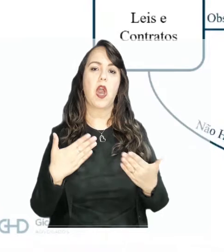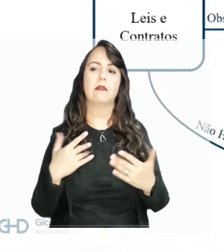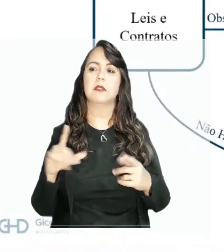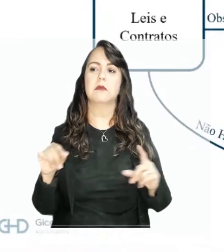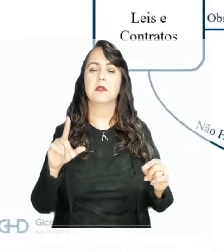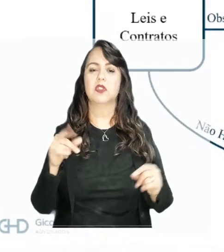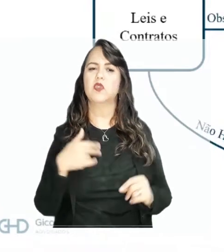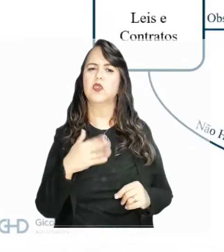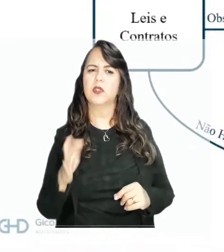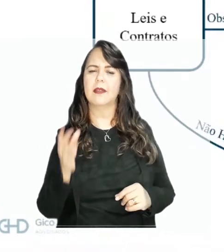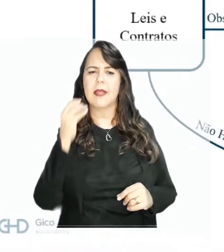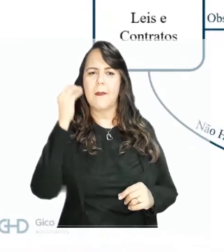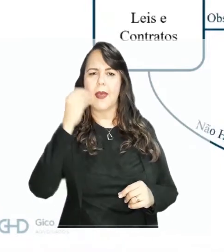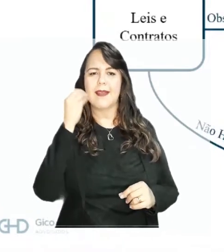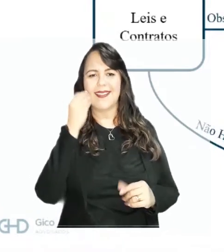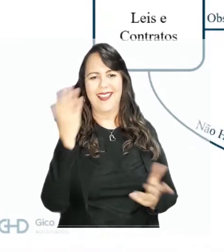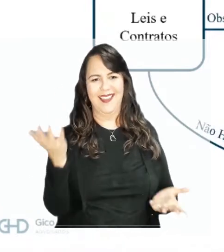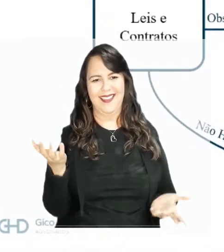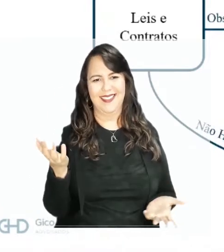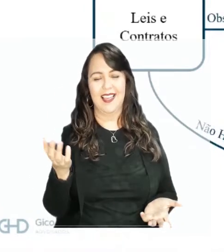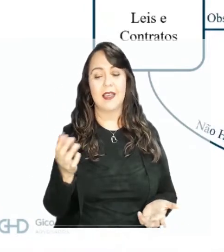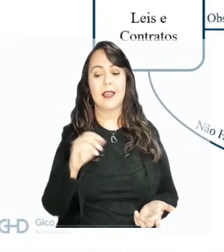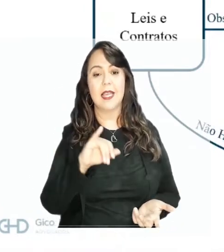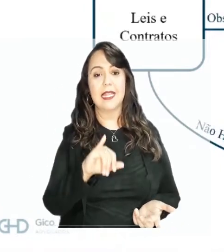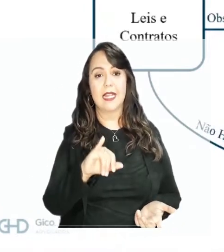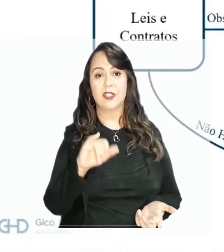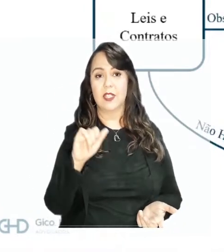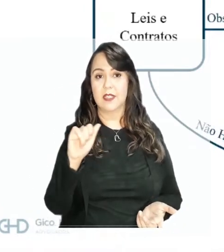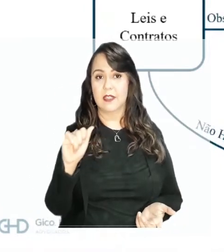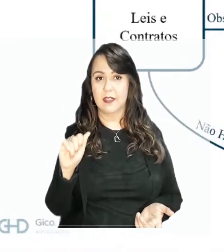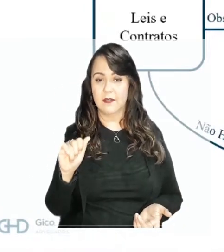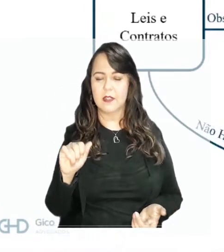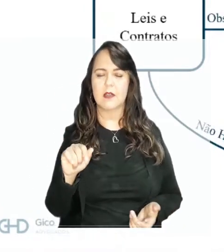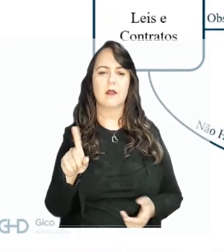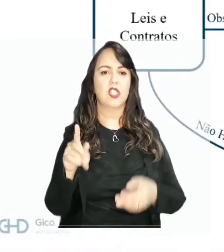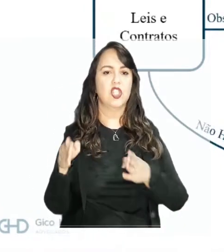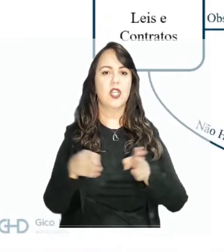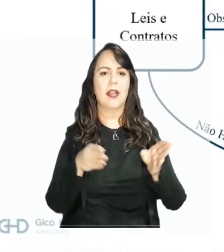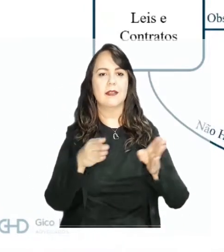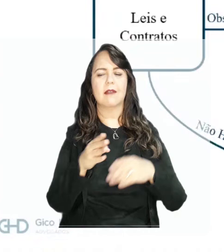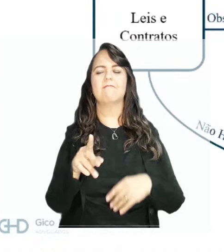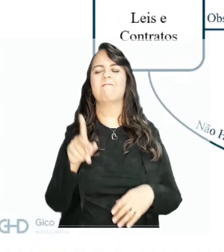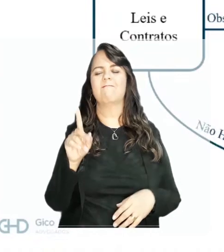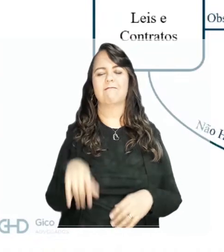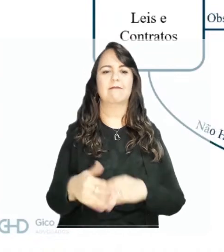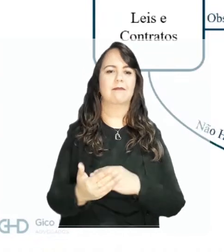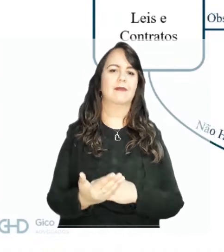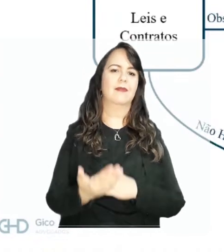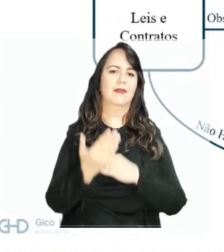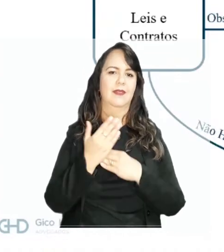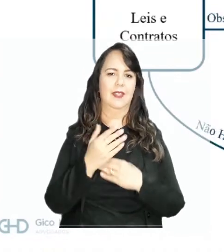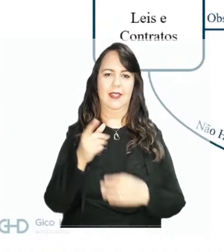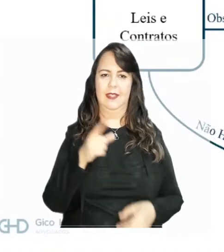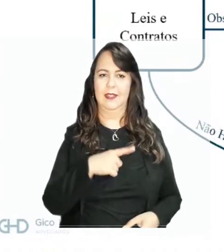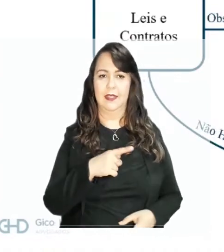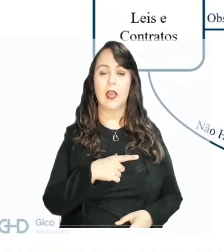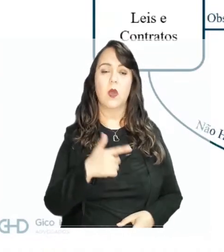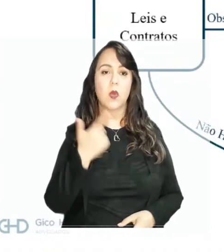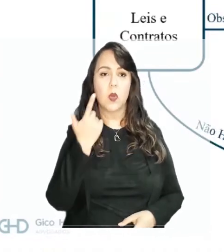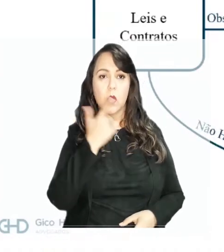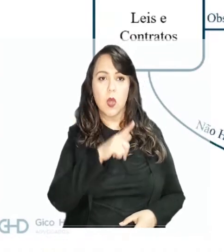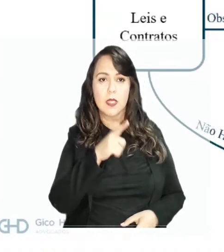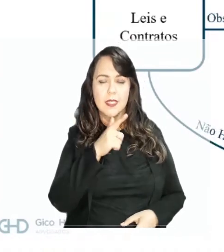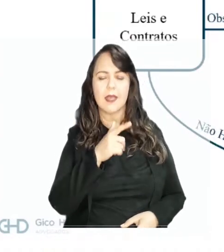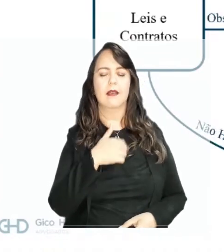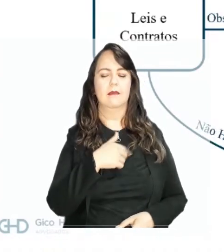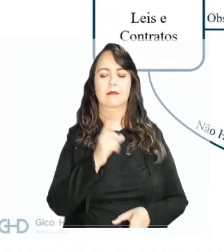inteligência artificial, data science, podem ajudar ele a identificar essas questões. E, caso essas ferramentas identifiquem que essa questão